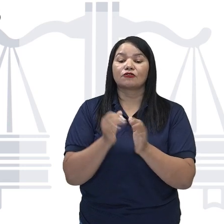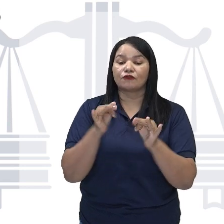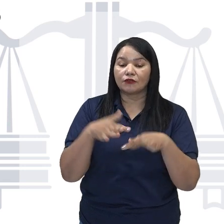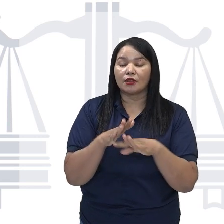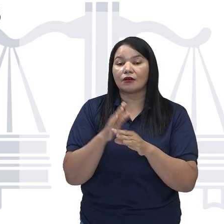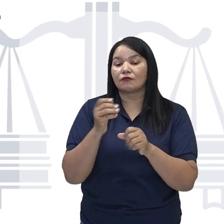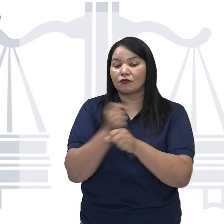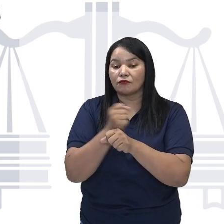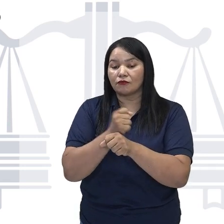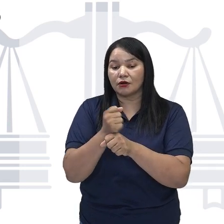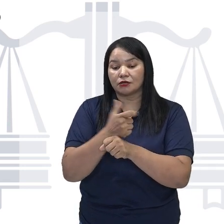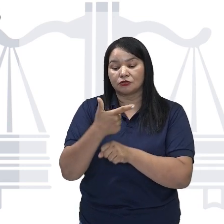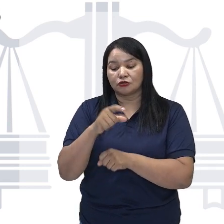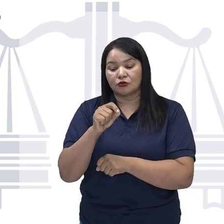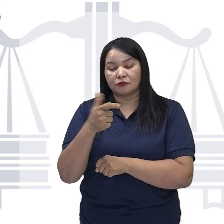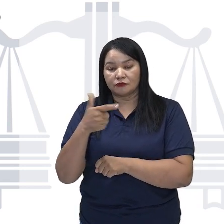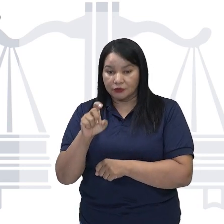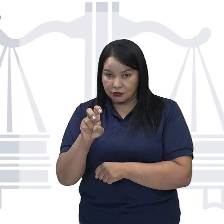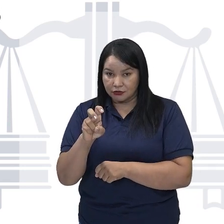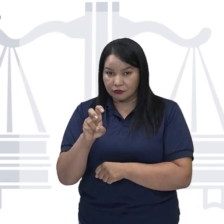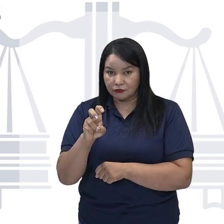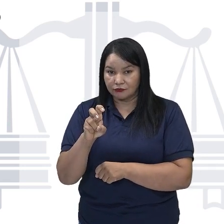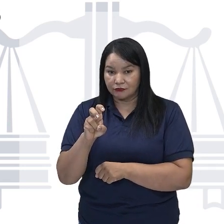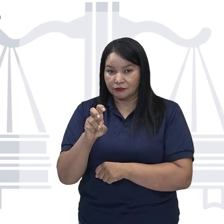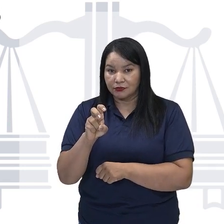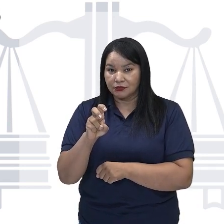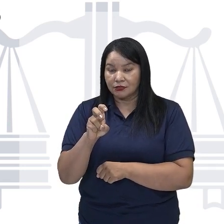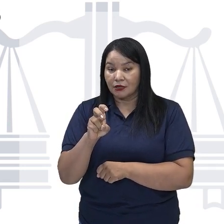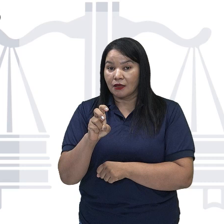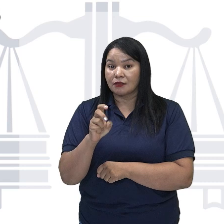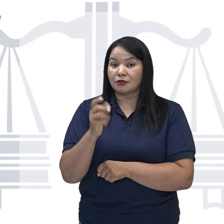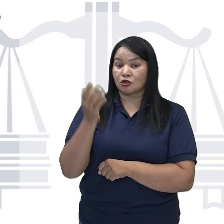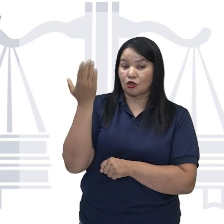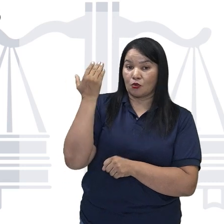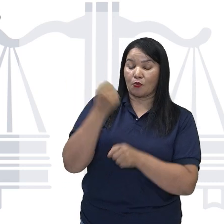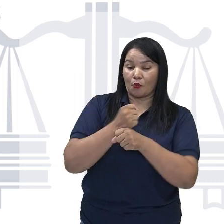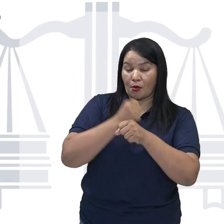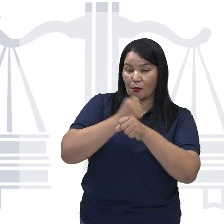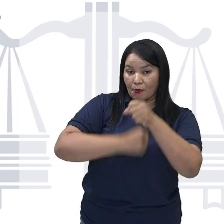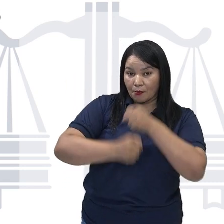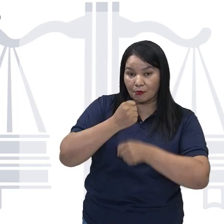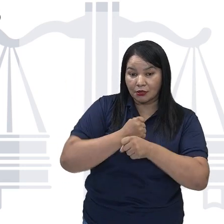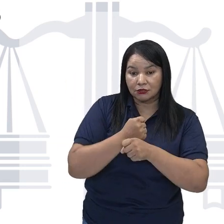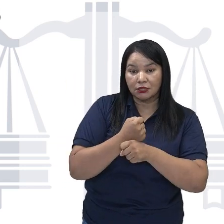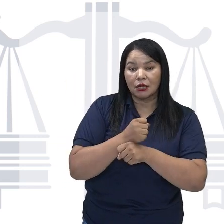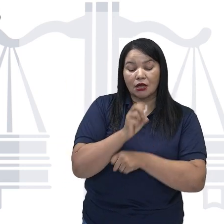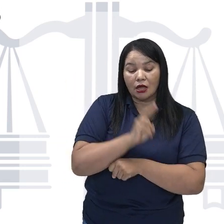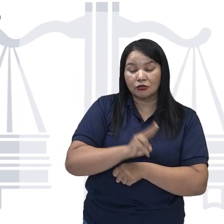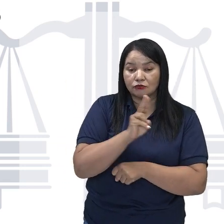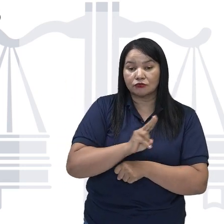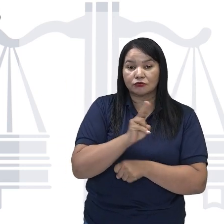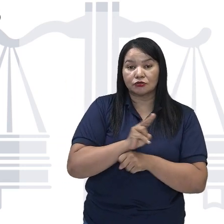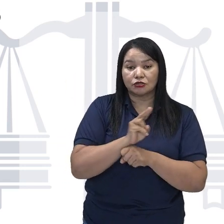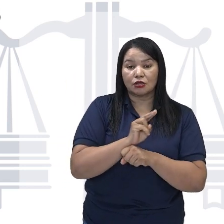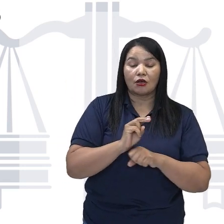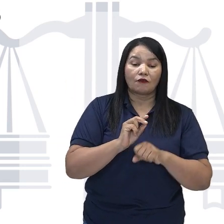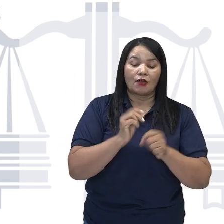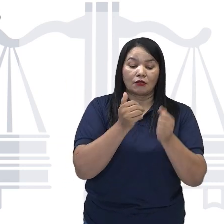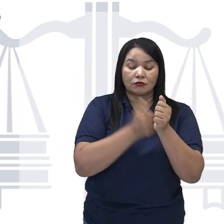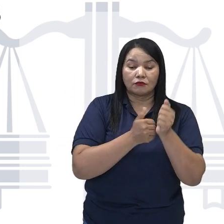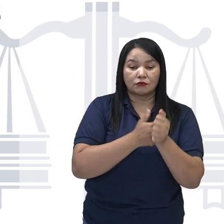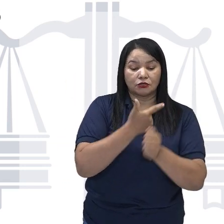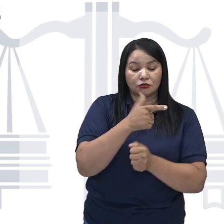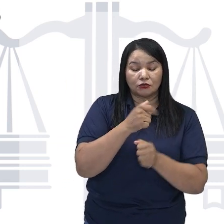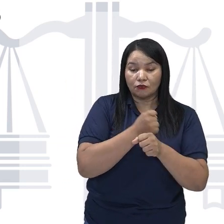letivo, 2025. Para quem foi professor do ano passado, utilizou o login com o ano letivo 2024.